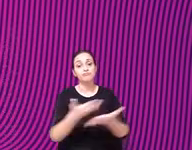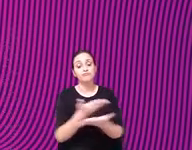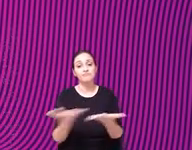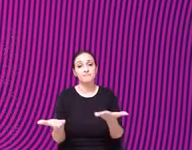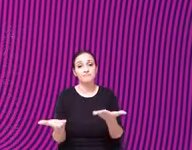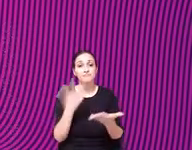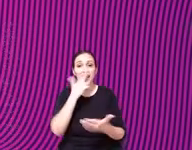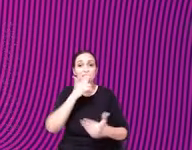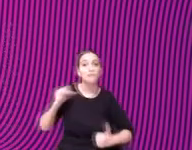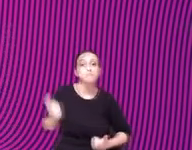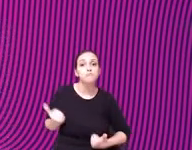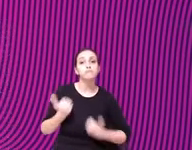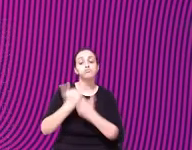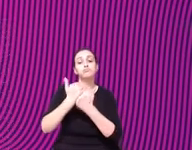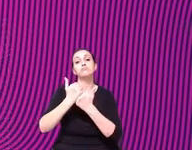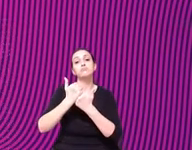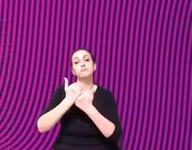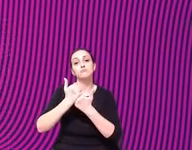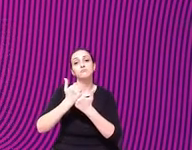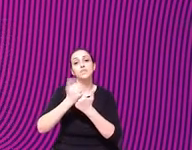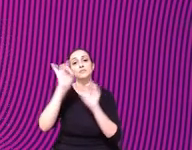superespecialização.